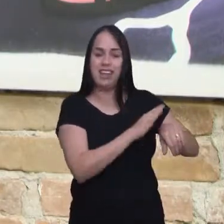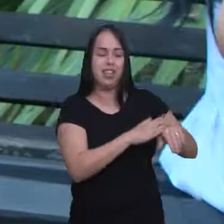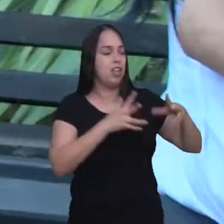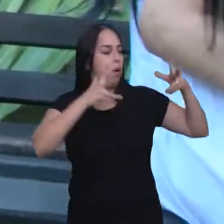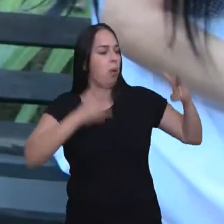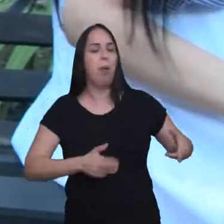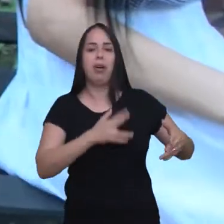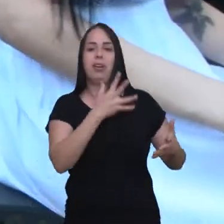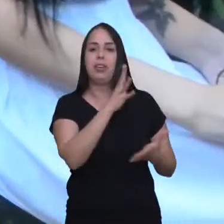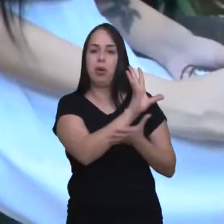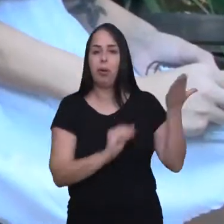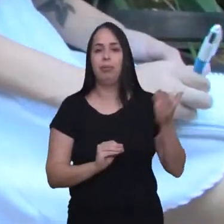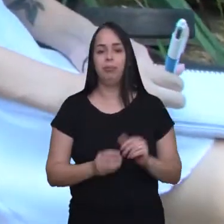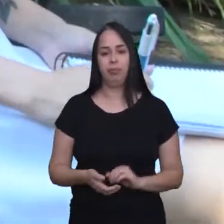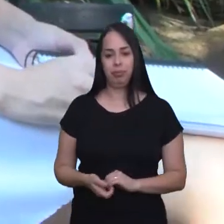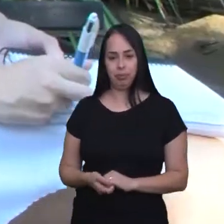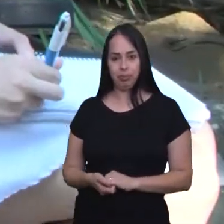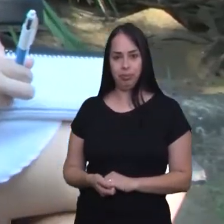fazer.